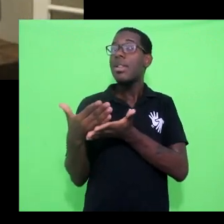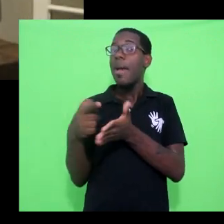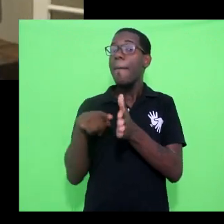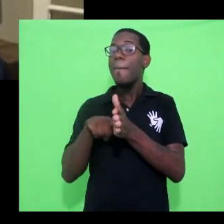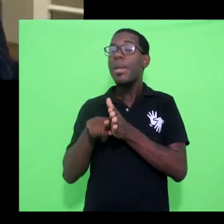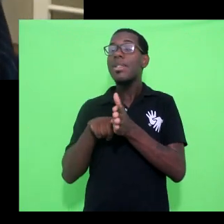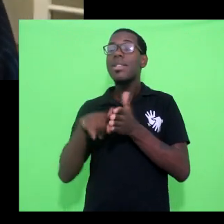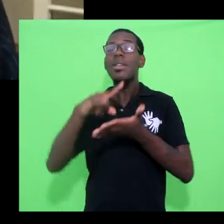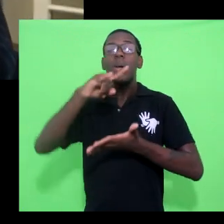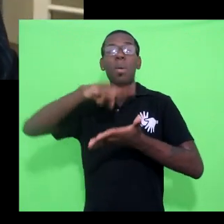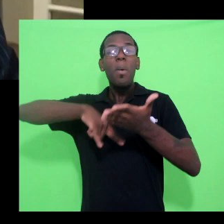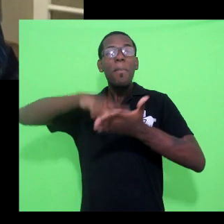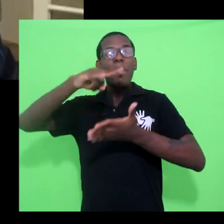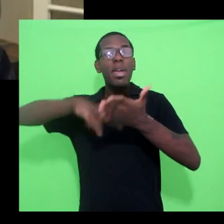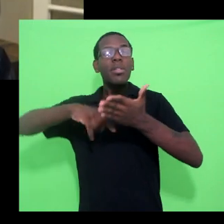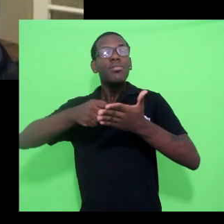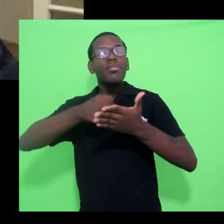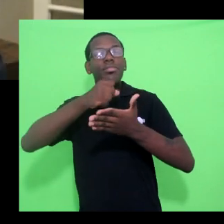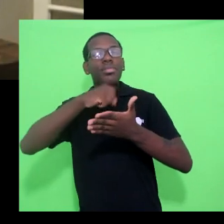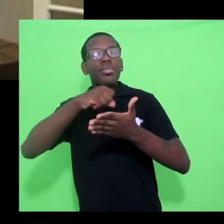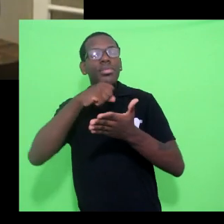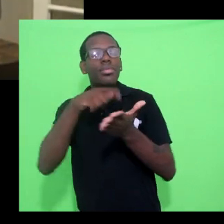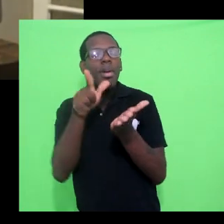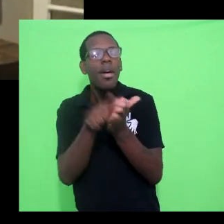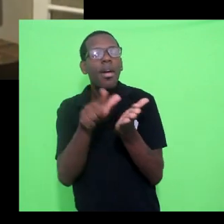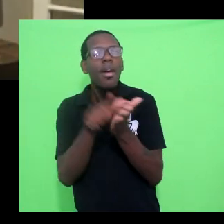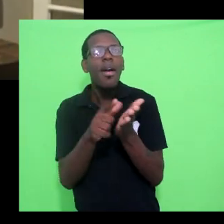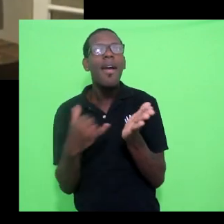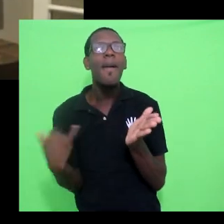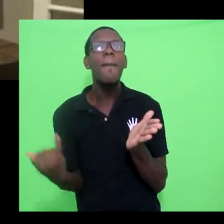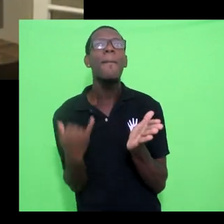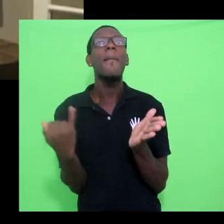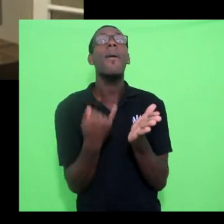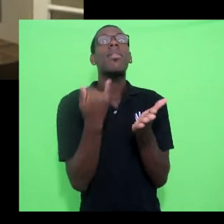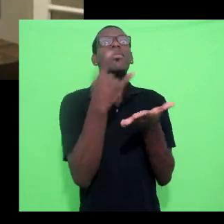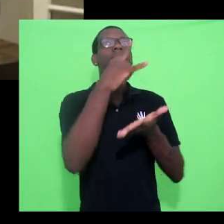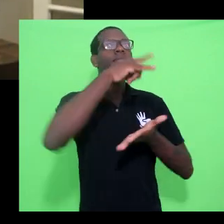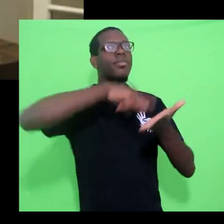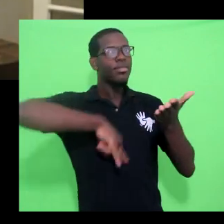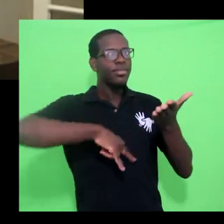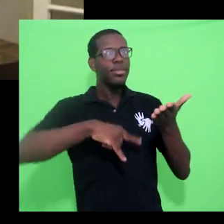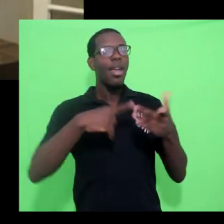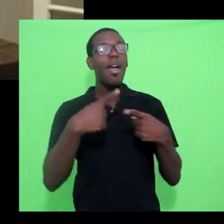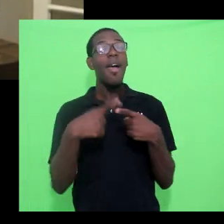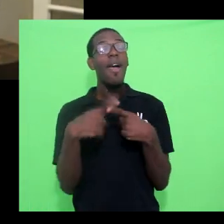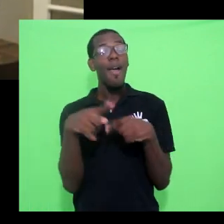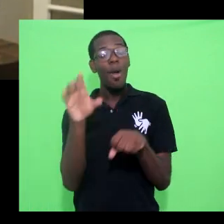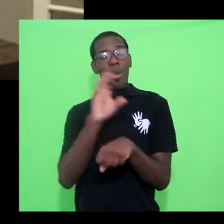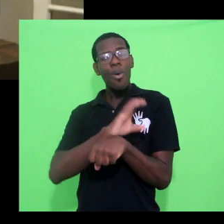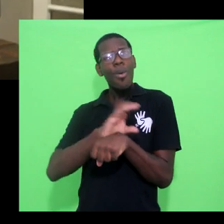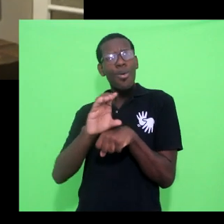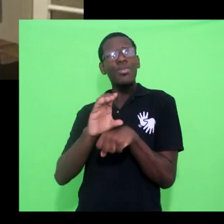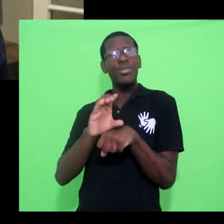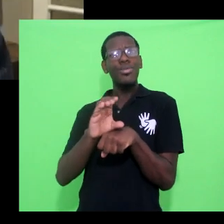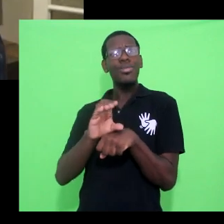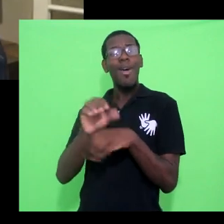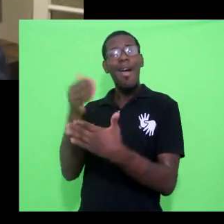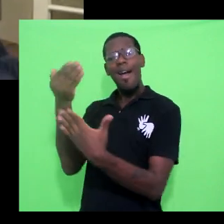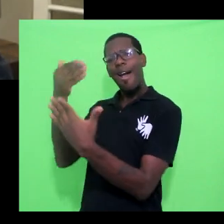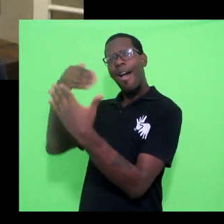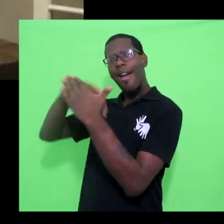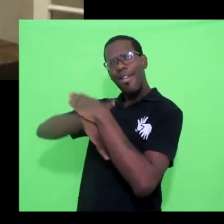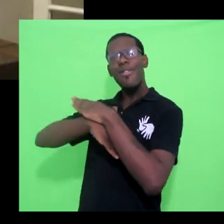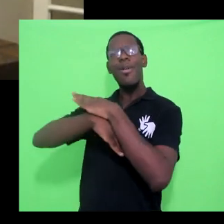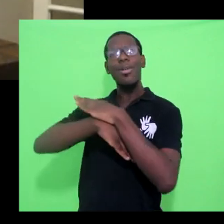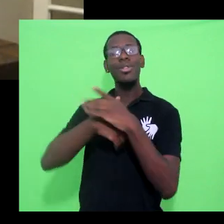pesquisa em documentos primários. O Valdir chegou a fazer até um curso, e o Ney também, de arqueologia, para poder interpretar